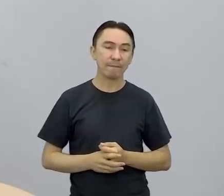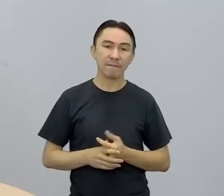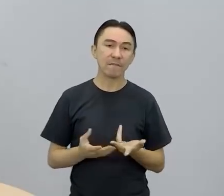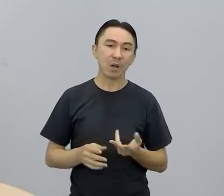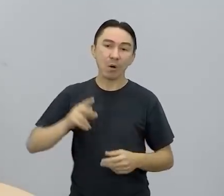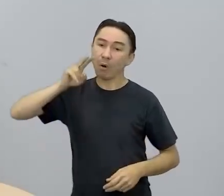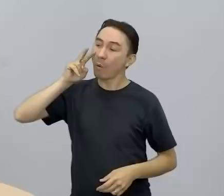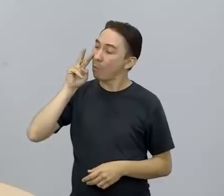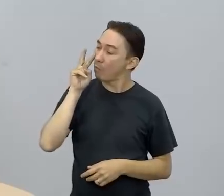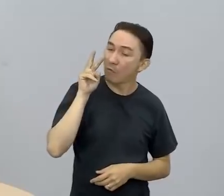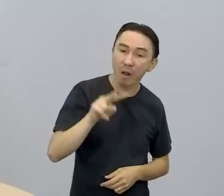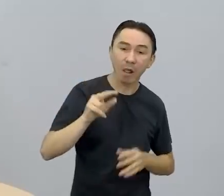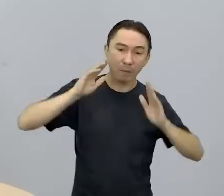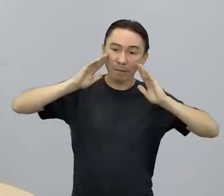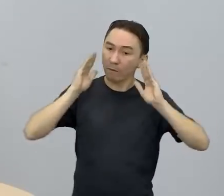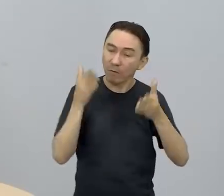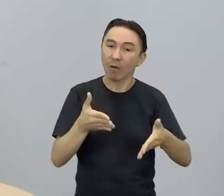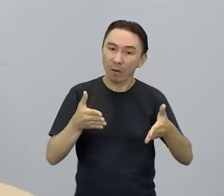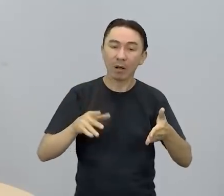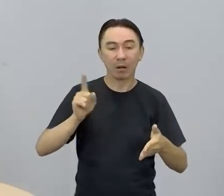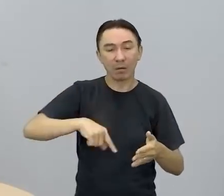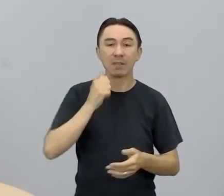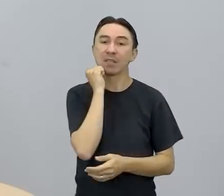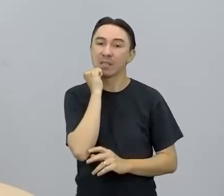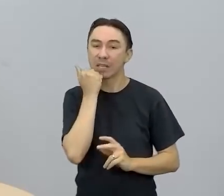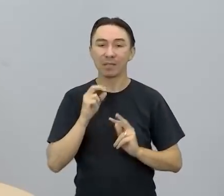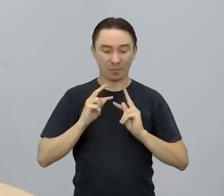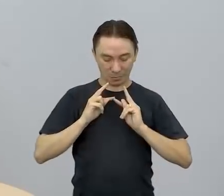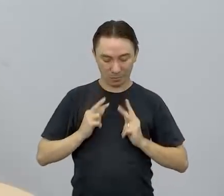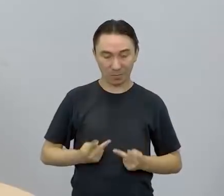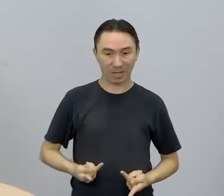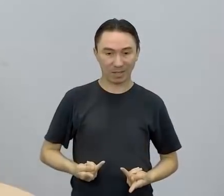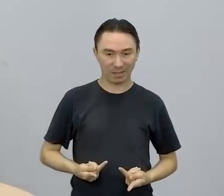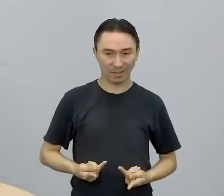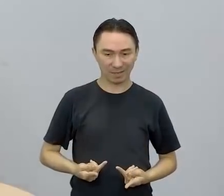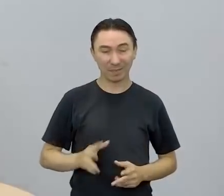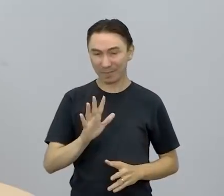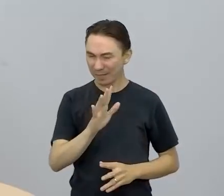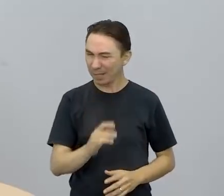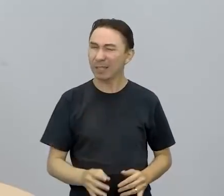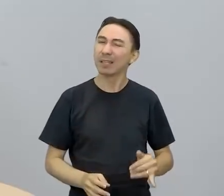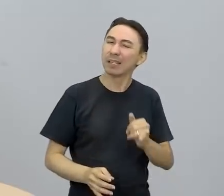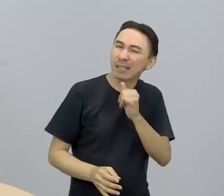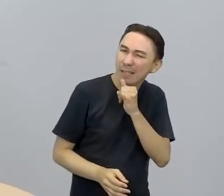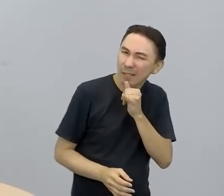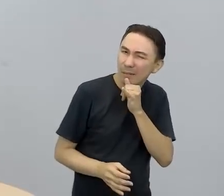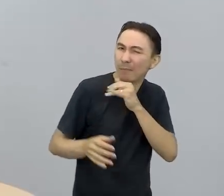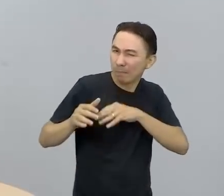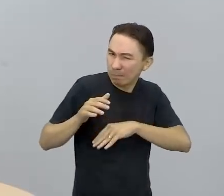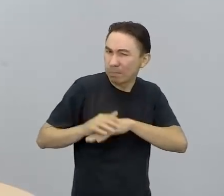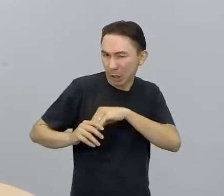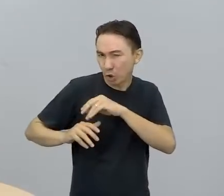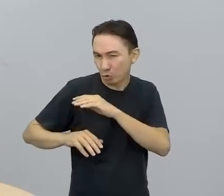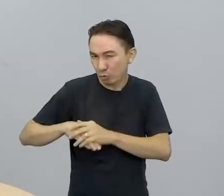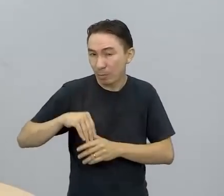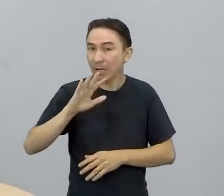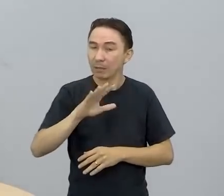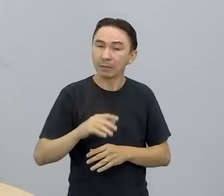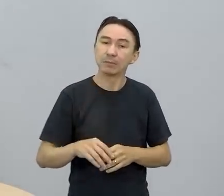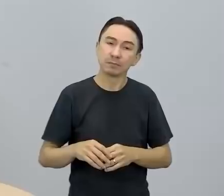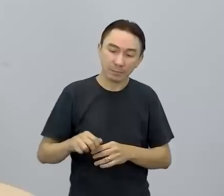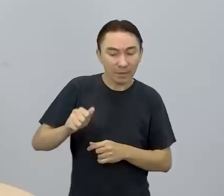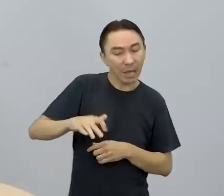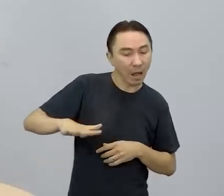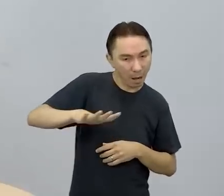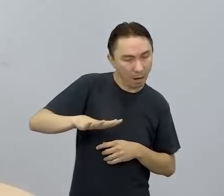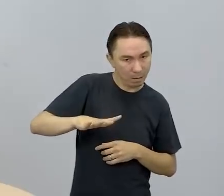a gente vai trazer um exemplo para vocês, um pouco mais prático, mas dentro da área de ciências humanas, tá certo? Usando o